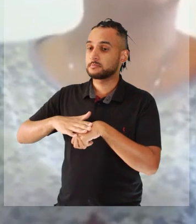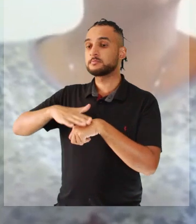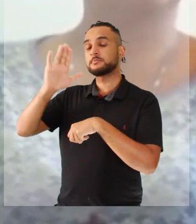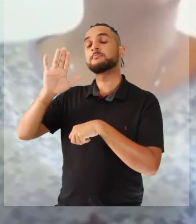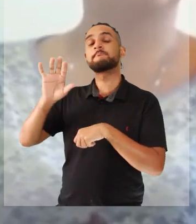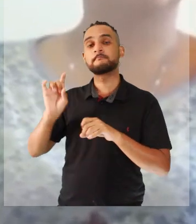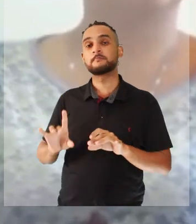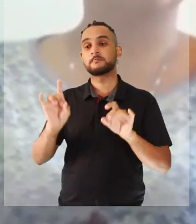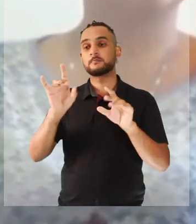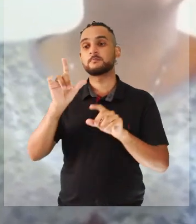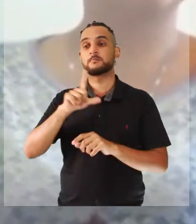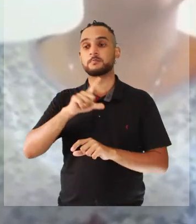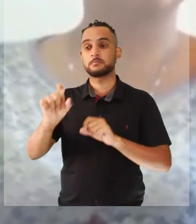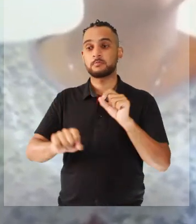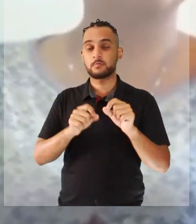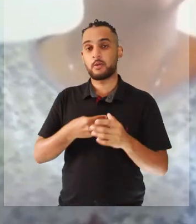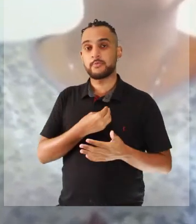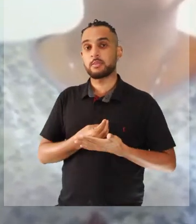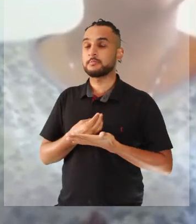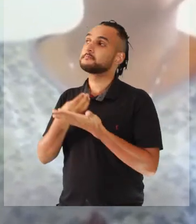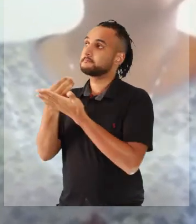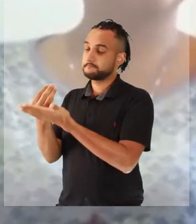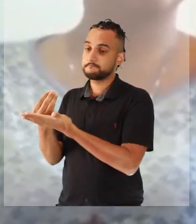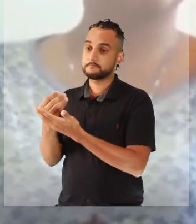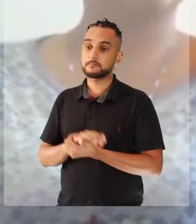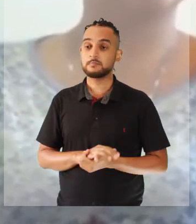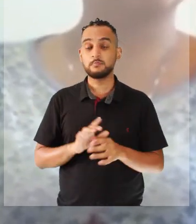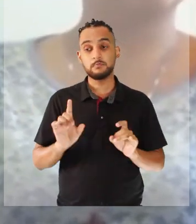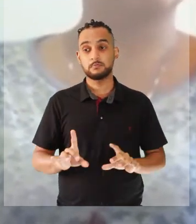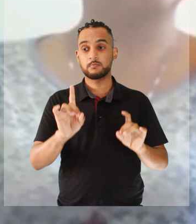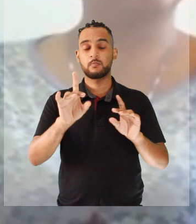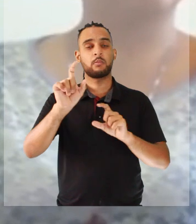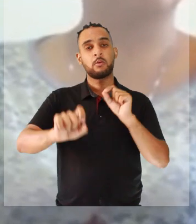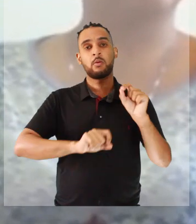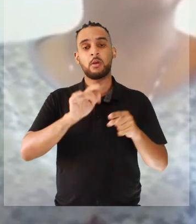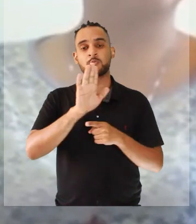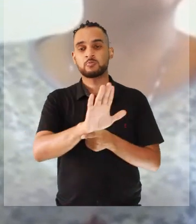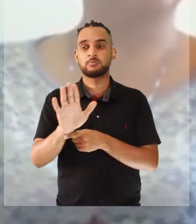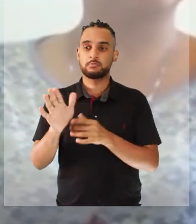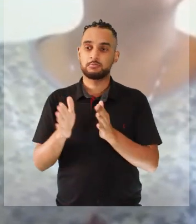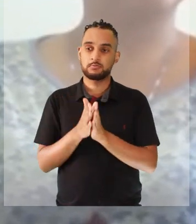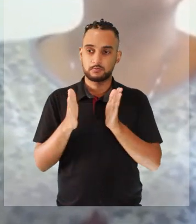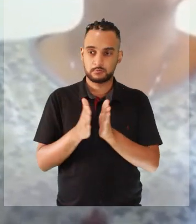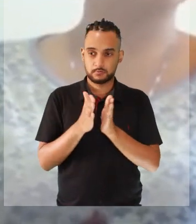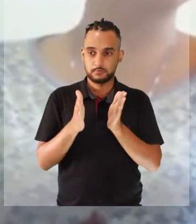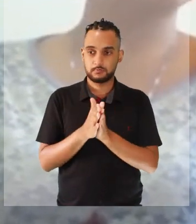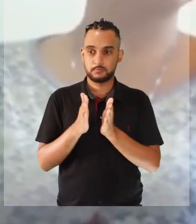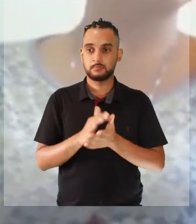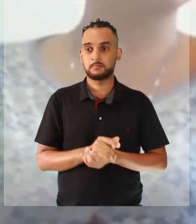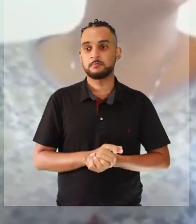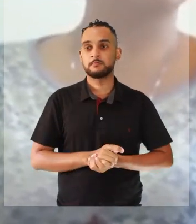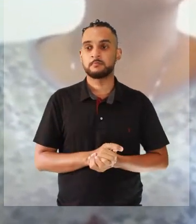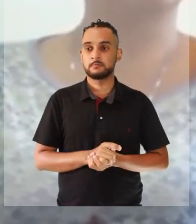a Deus o que de mais precioso ela tinha, que era a sua vida, né? Sobretudo na doação